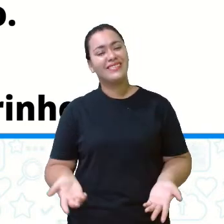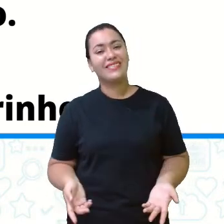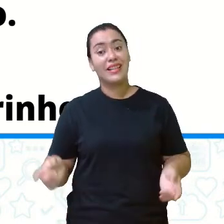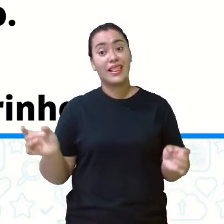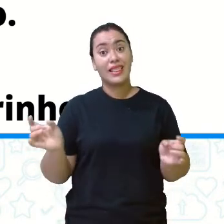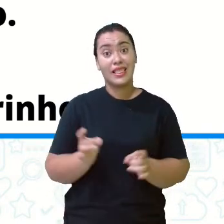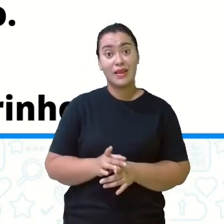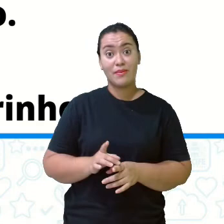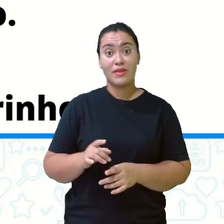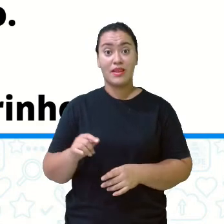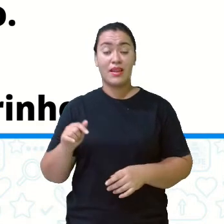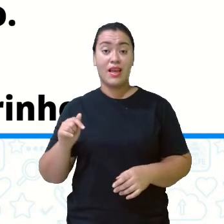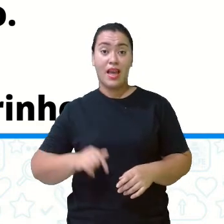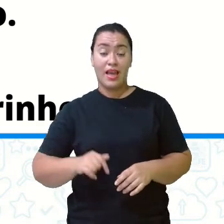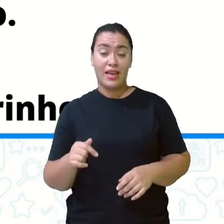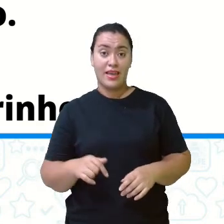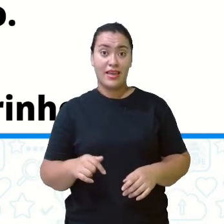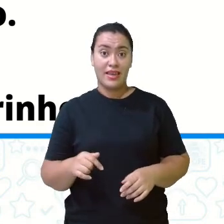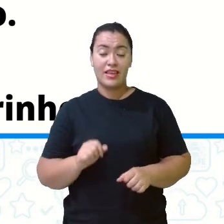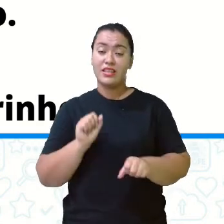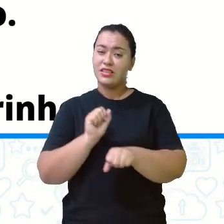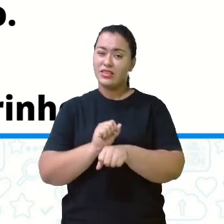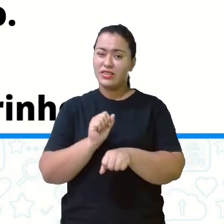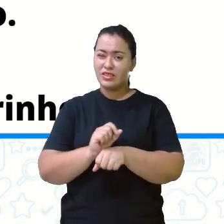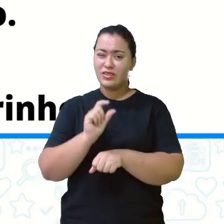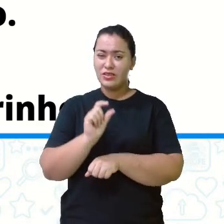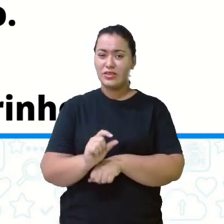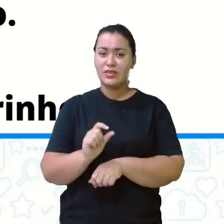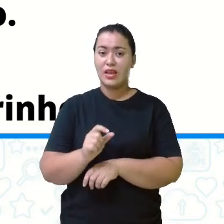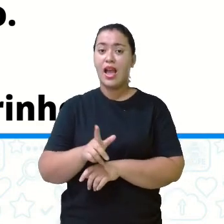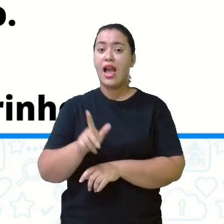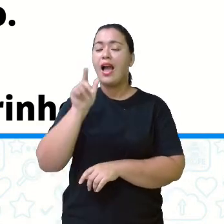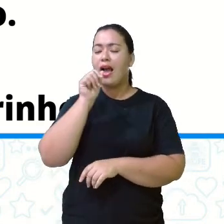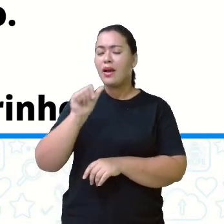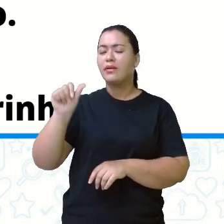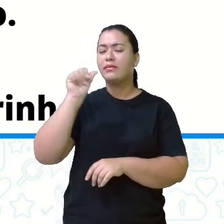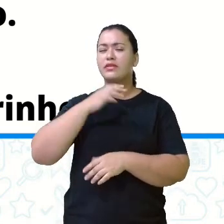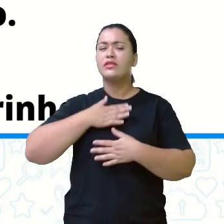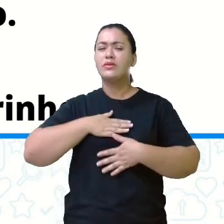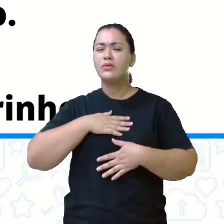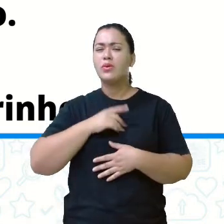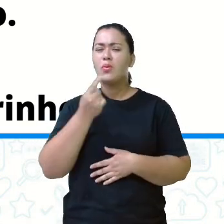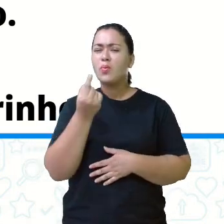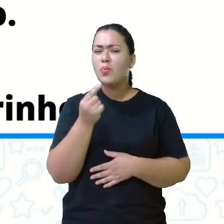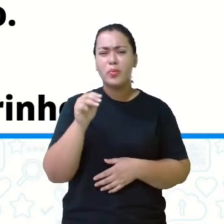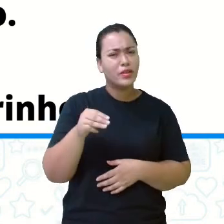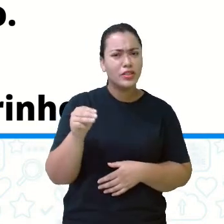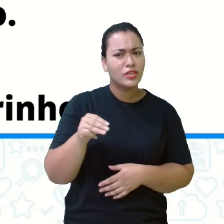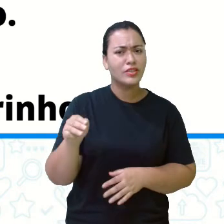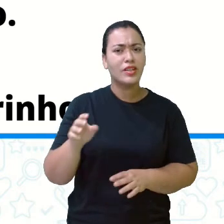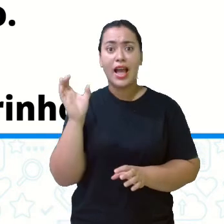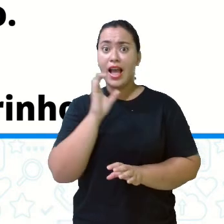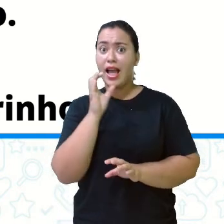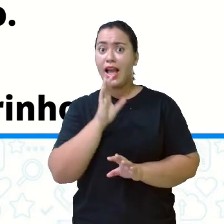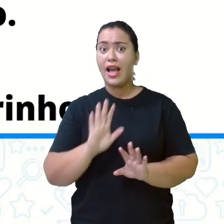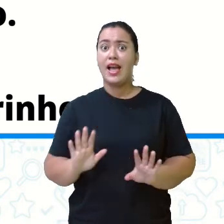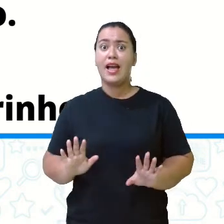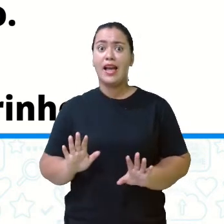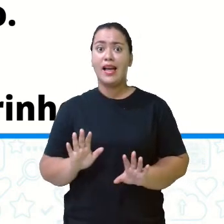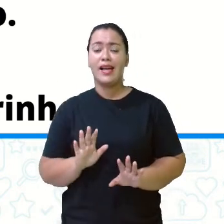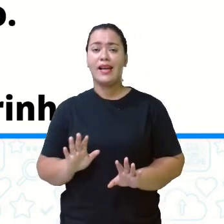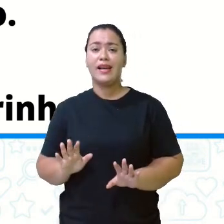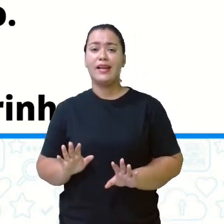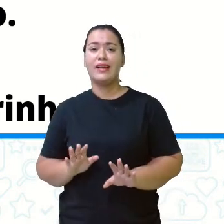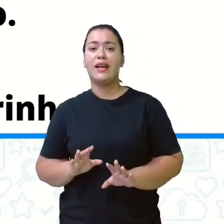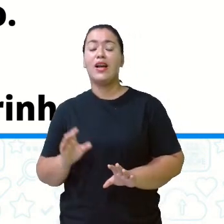terminar a aula da professora Mauricéia, vocês dão uma saidinha, toma uma água, descansa um Um minutinho, viu? Não é rápido, não é muita